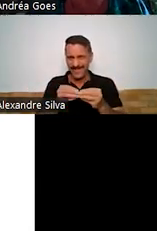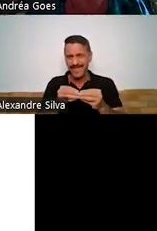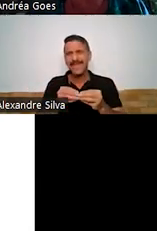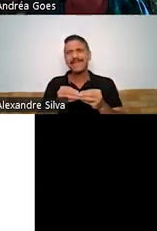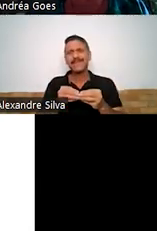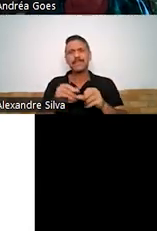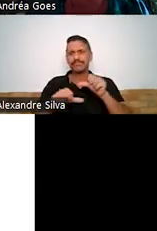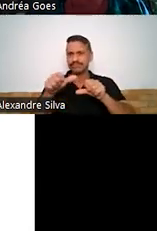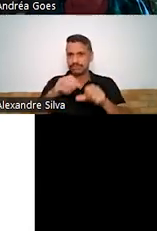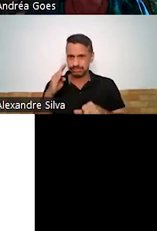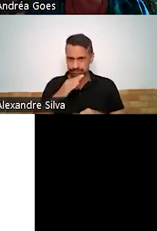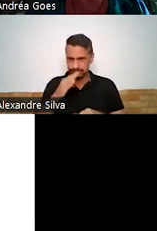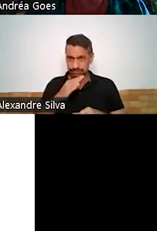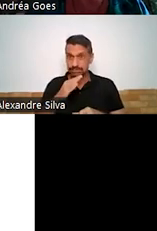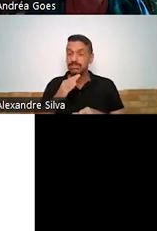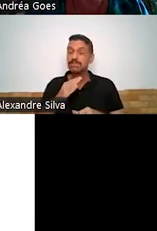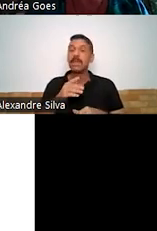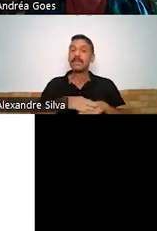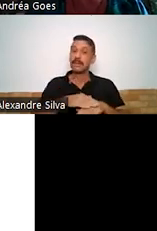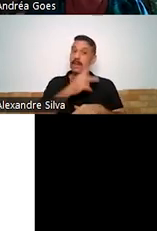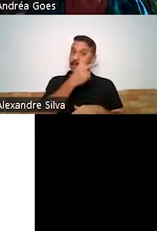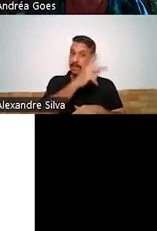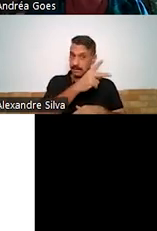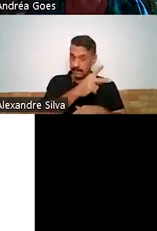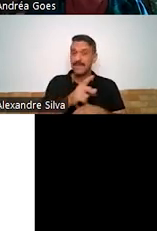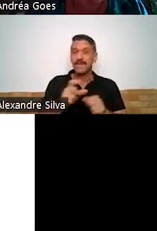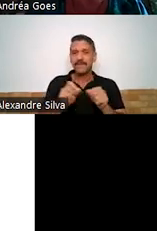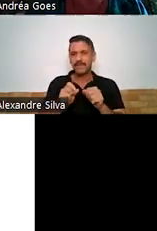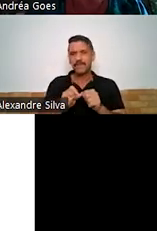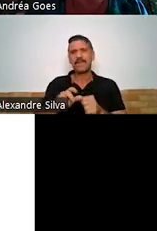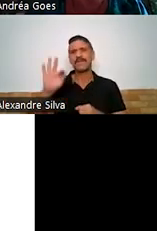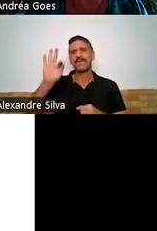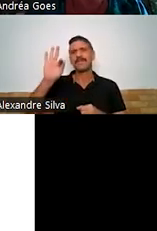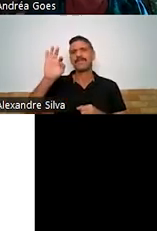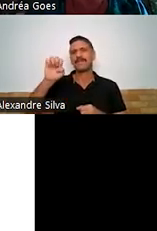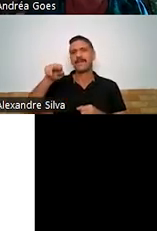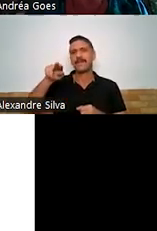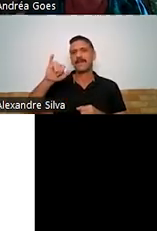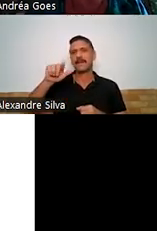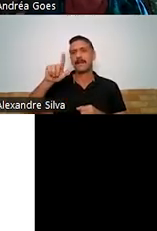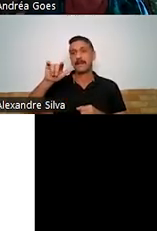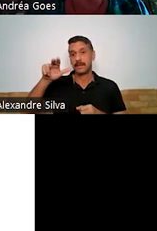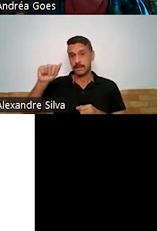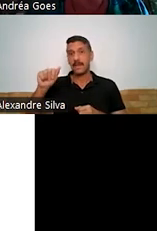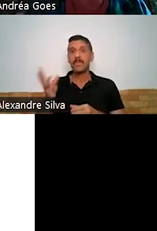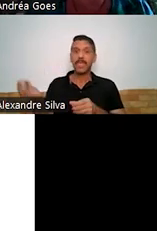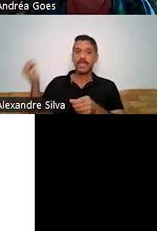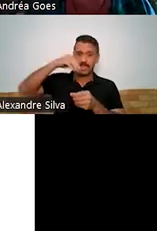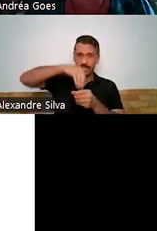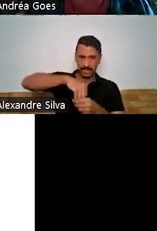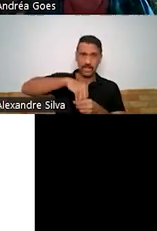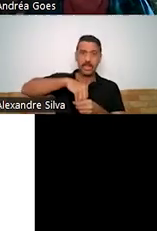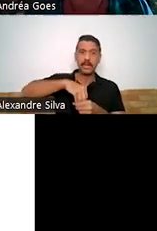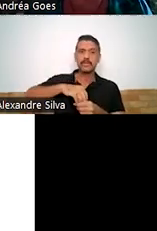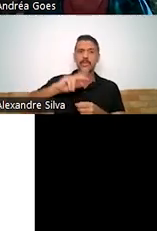entra aqui da fenilalanina se transforma em tirosina, porque uma hidroxila foi inserida aqui através